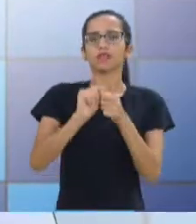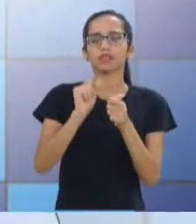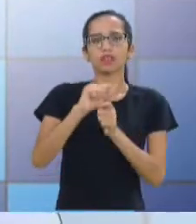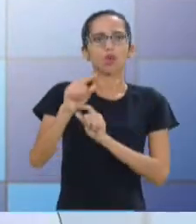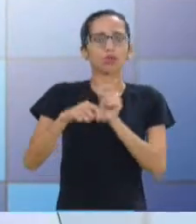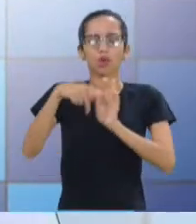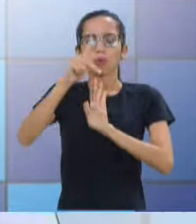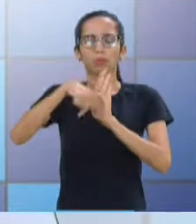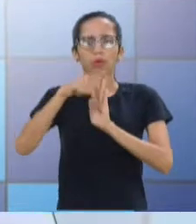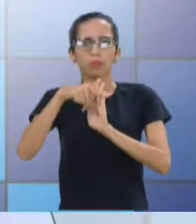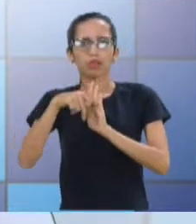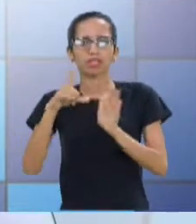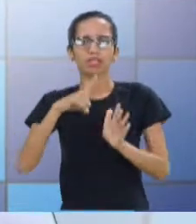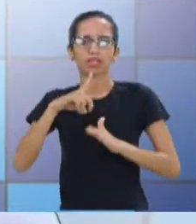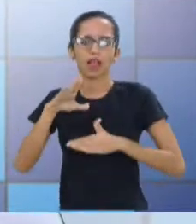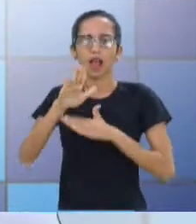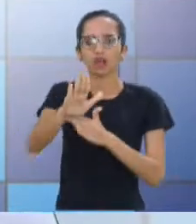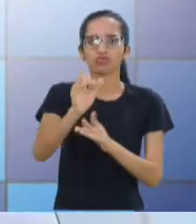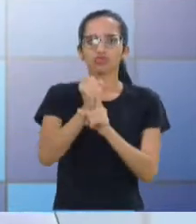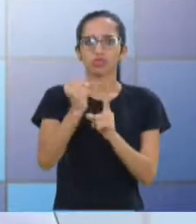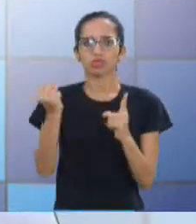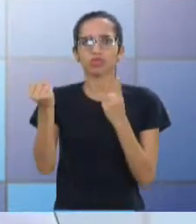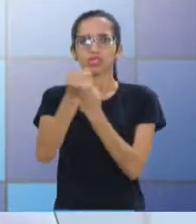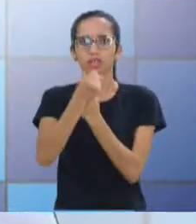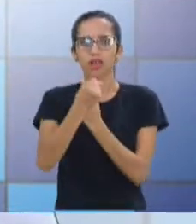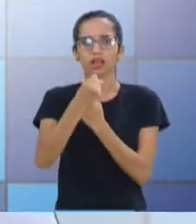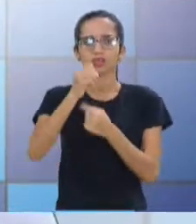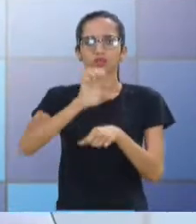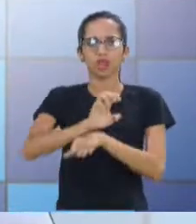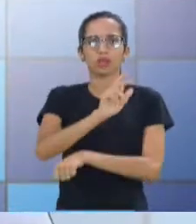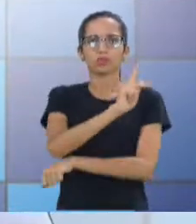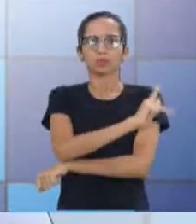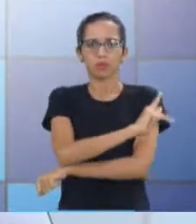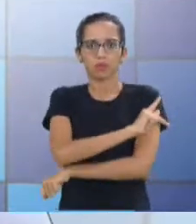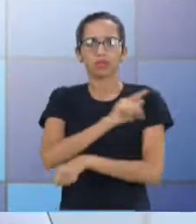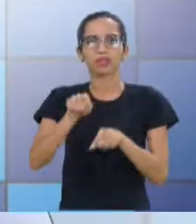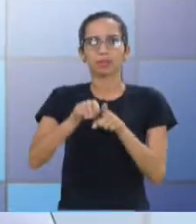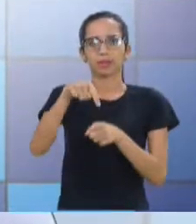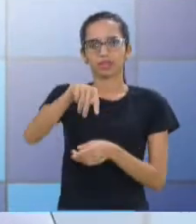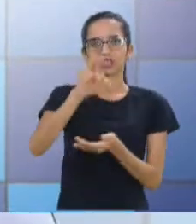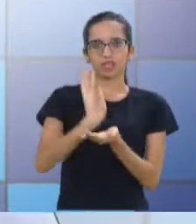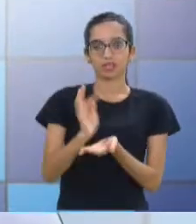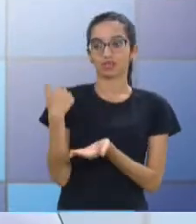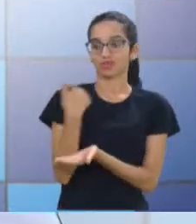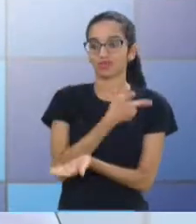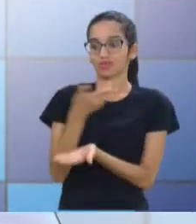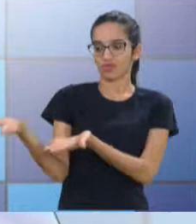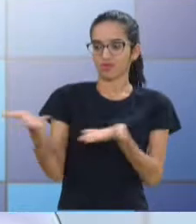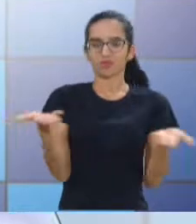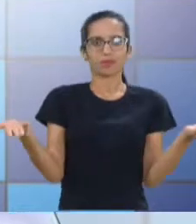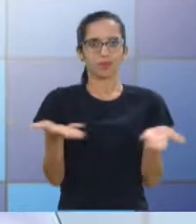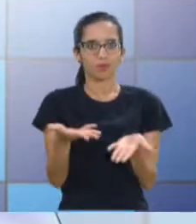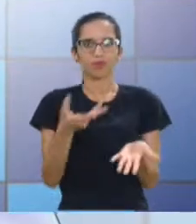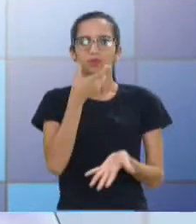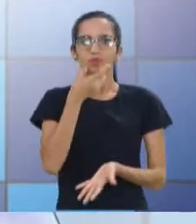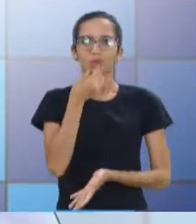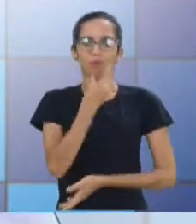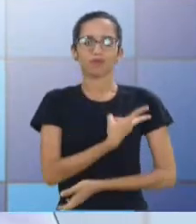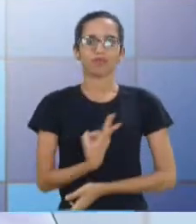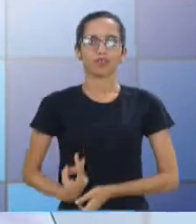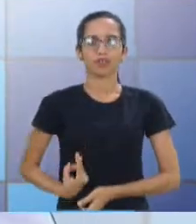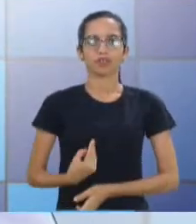projetos favoráveis à sociedade piauiense e teses o nosso convidado de hoje vai ser o